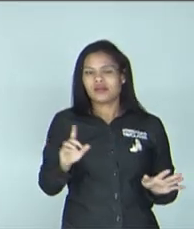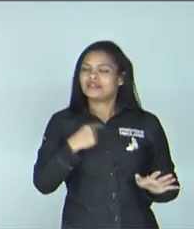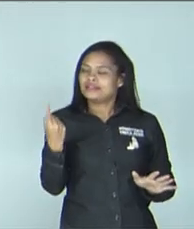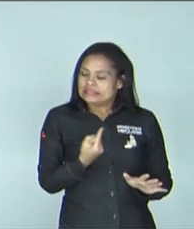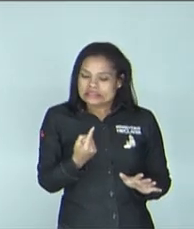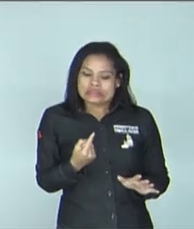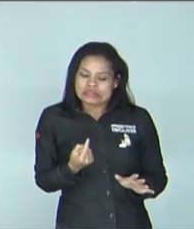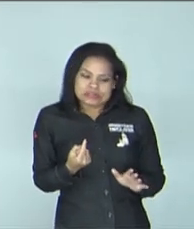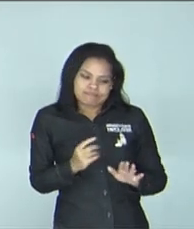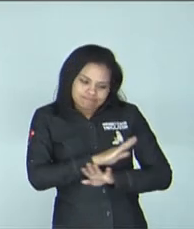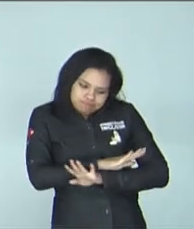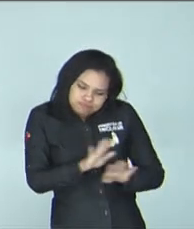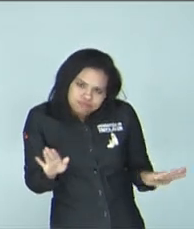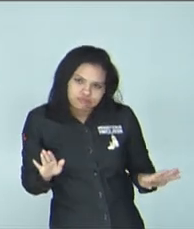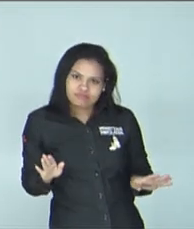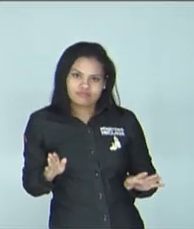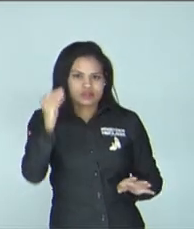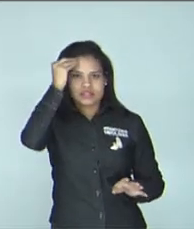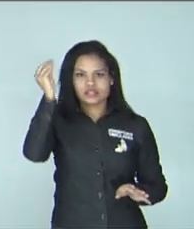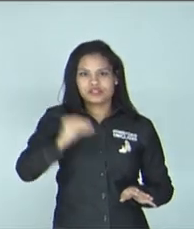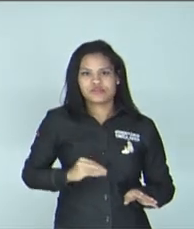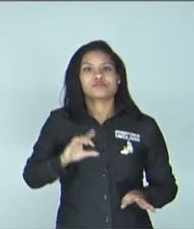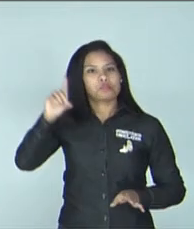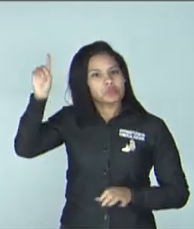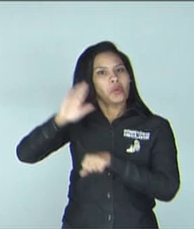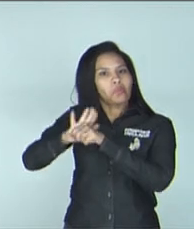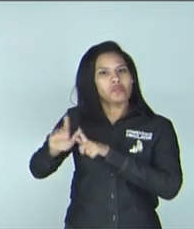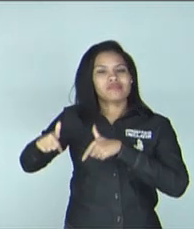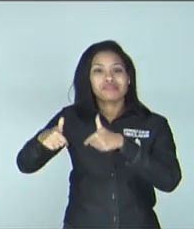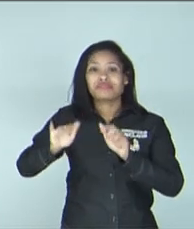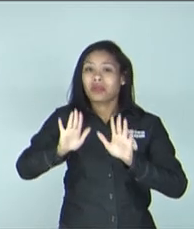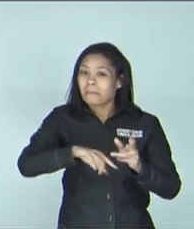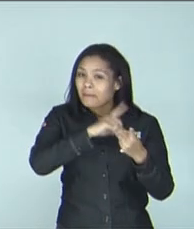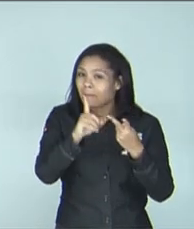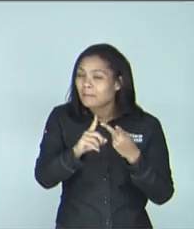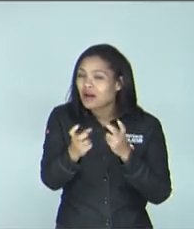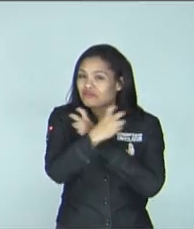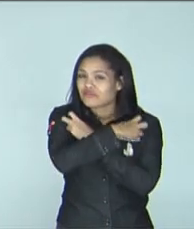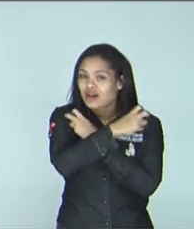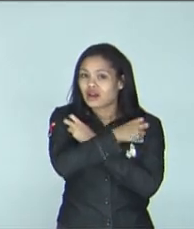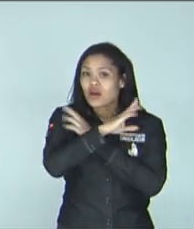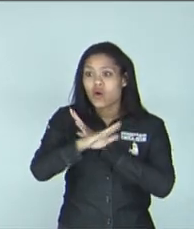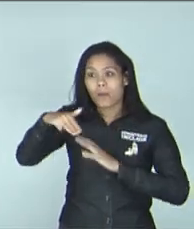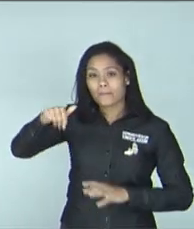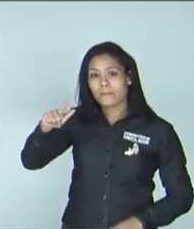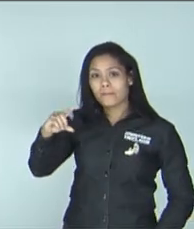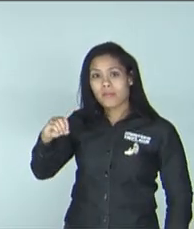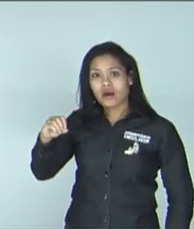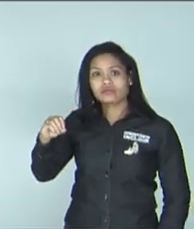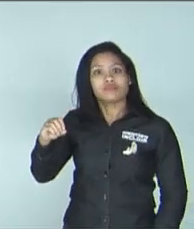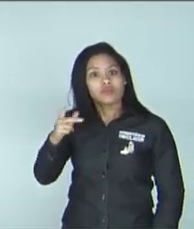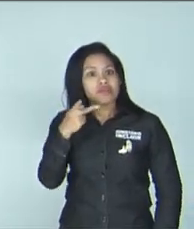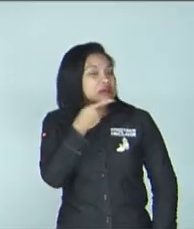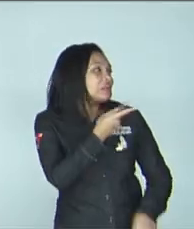tem o dedo de deus nisso é mas o faraó mesmo quando os magos se